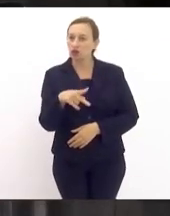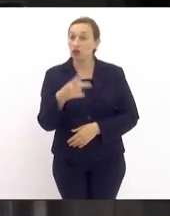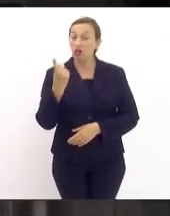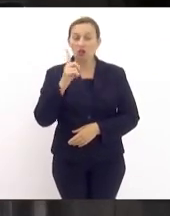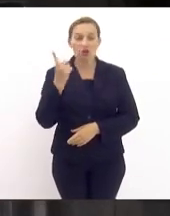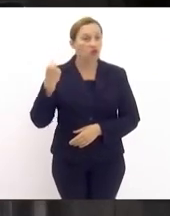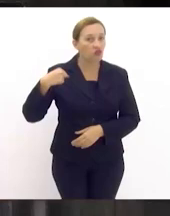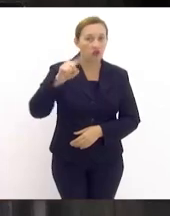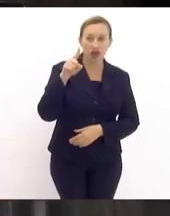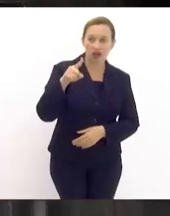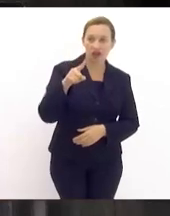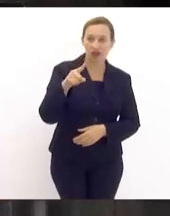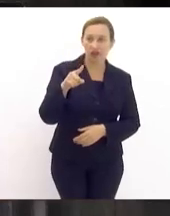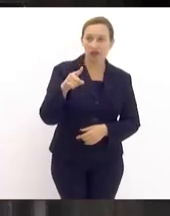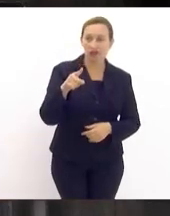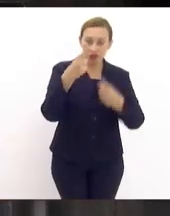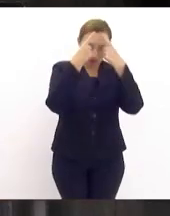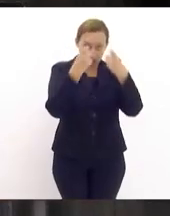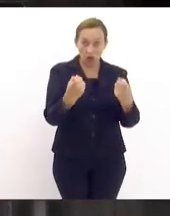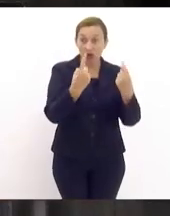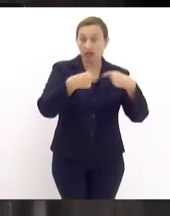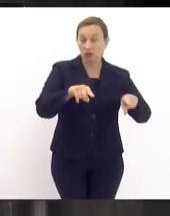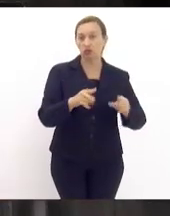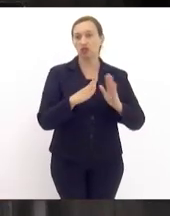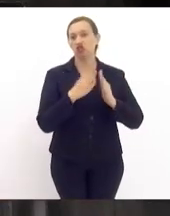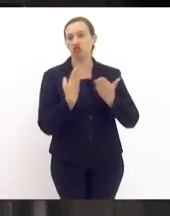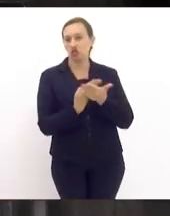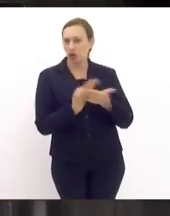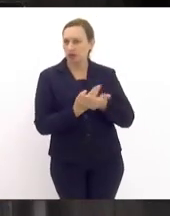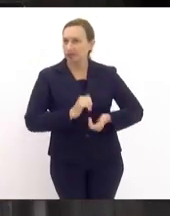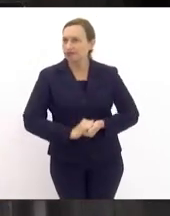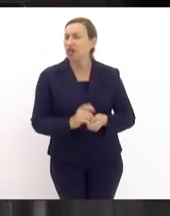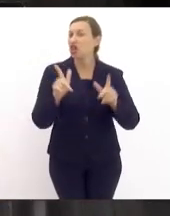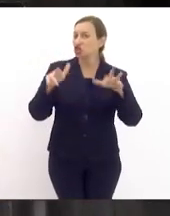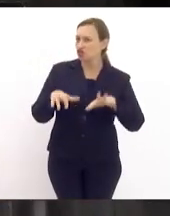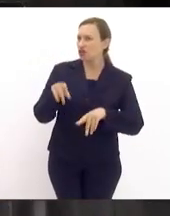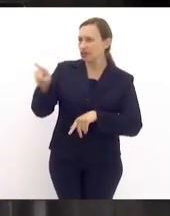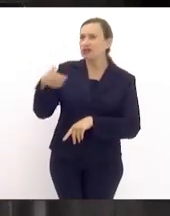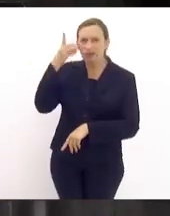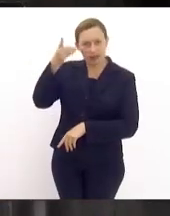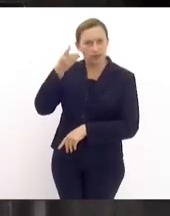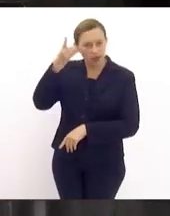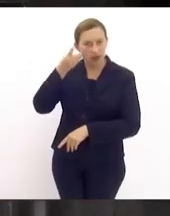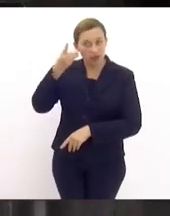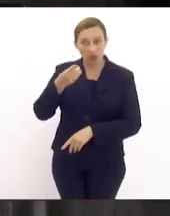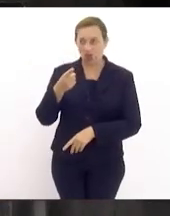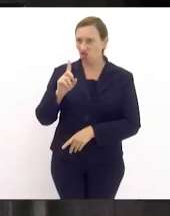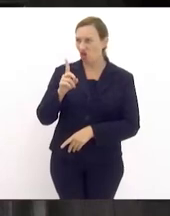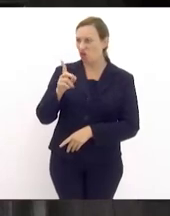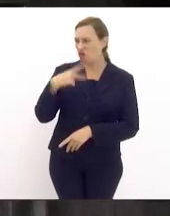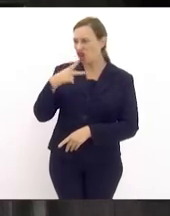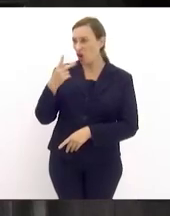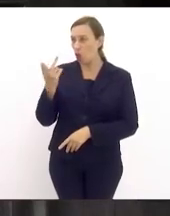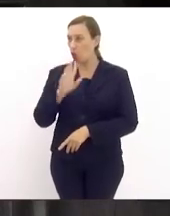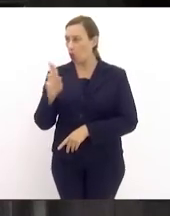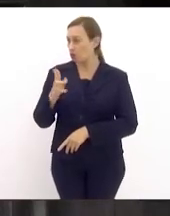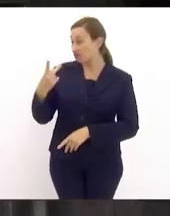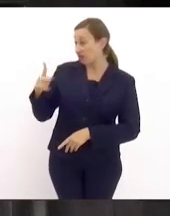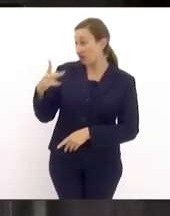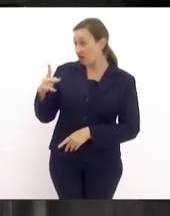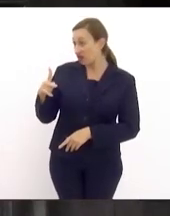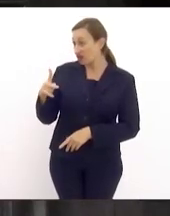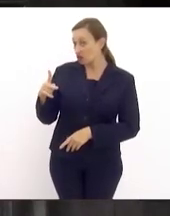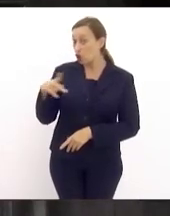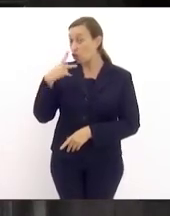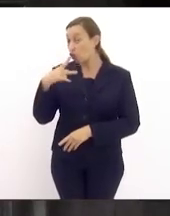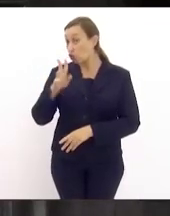vai praticar uma violência contra essa escola? Diferente desse deputado, eu não vou citar nem o nome dele, nem o